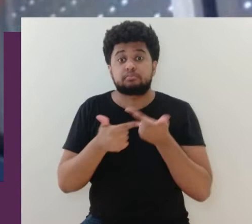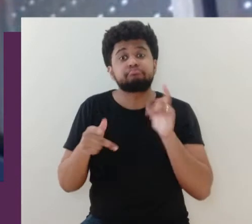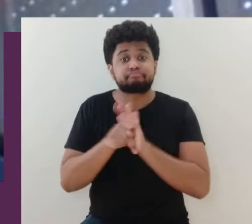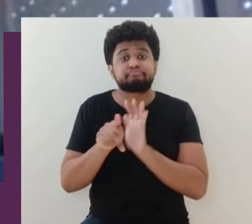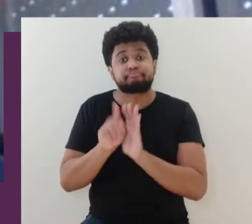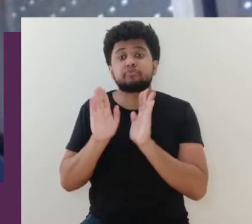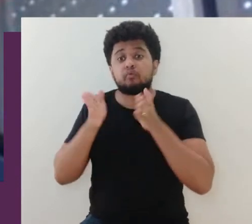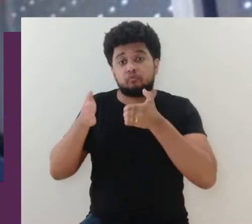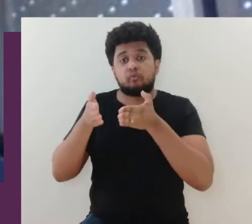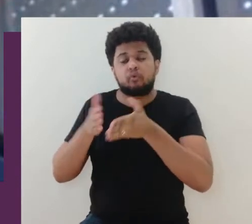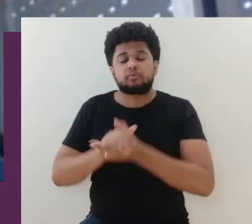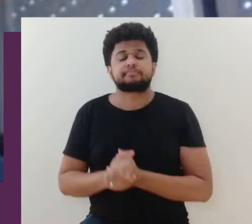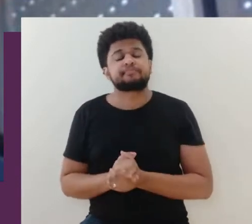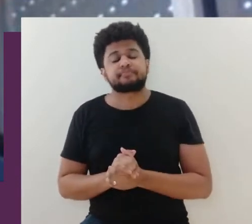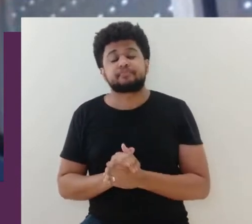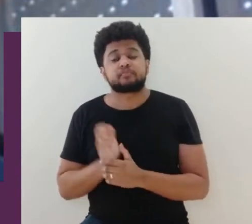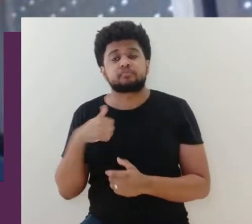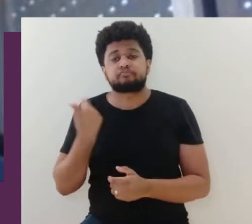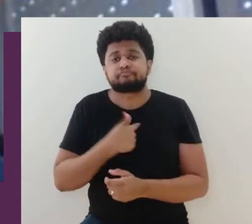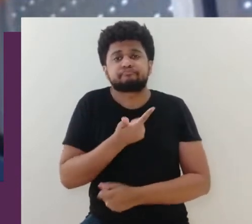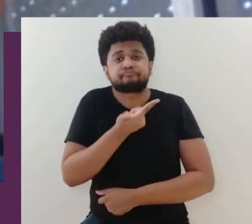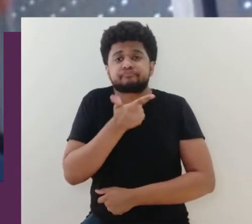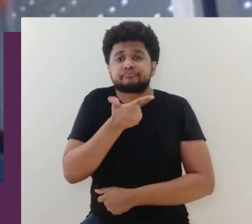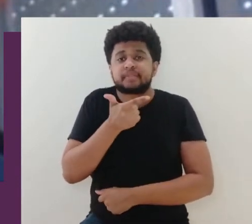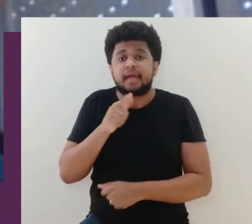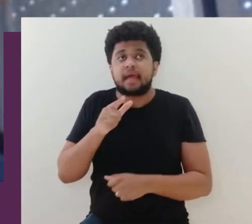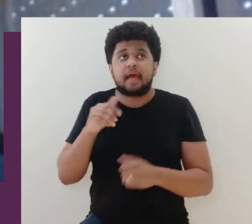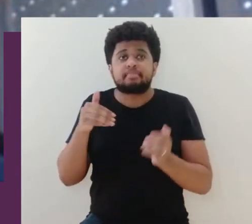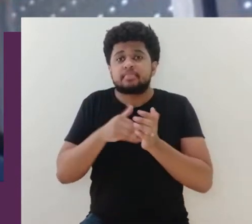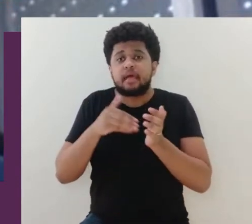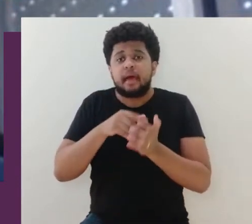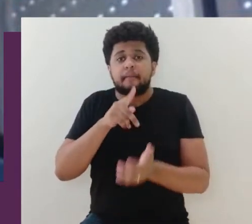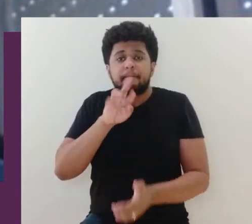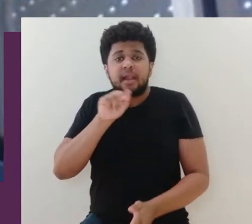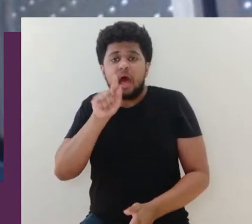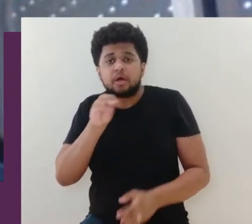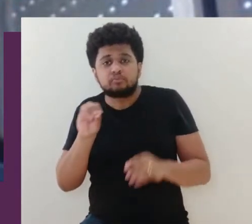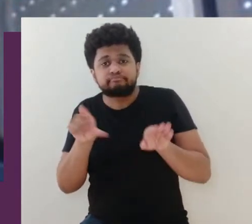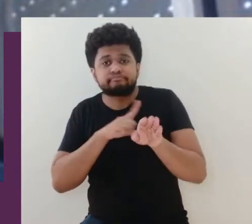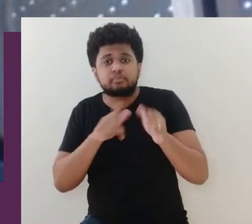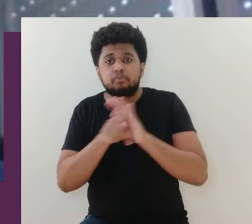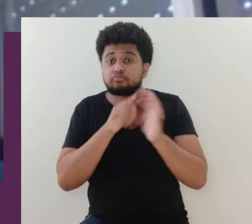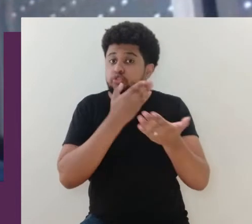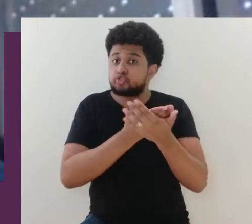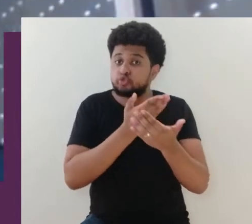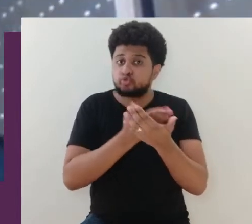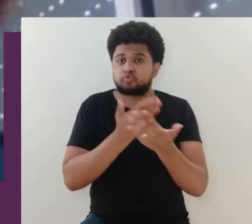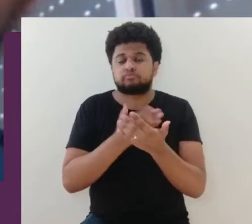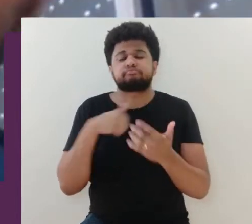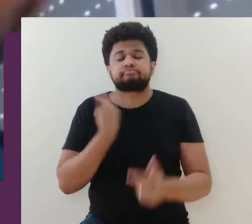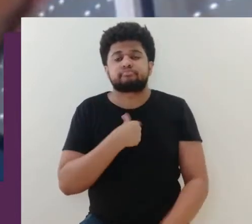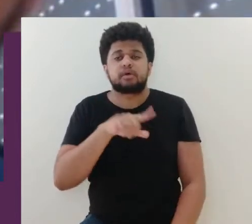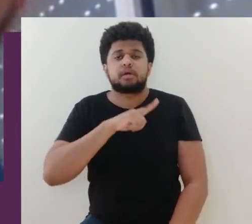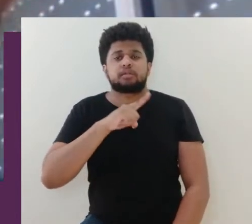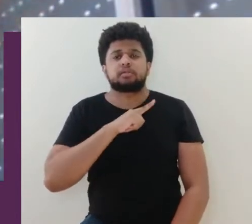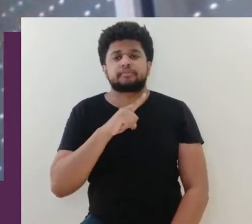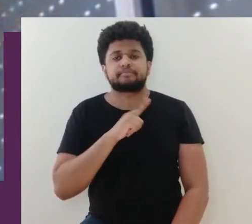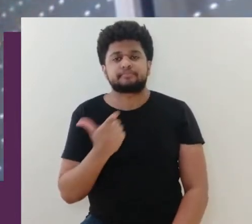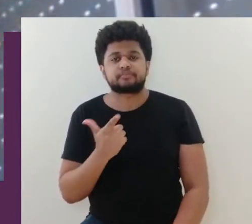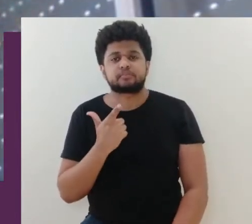isso e nós não temos nenhum prazo para terminar esse tipo de estudo. A gente